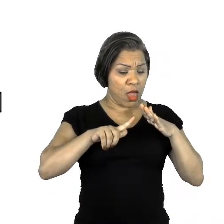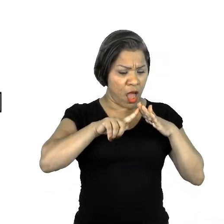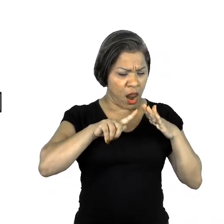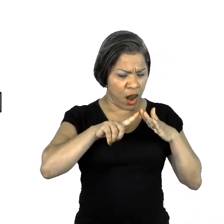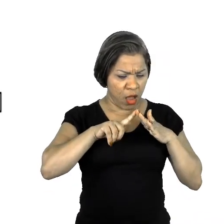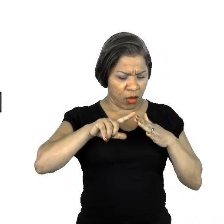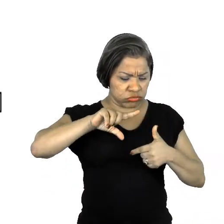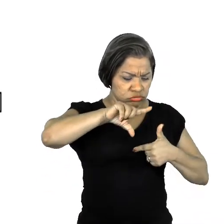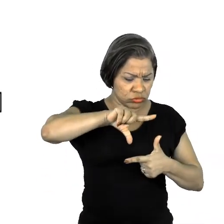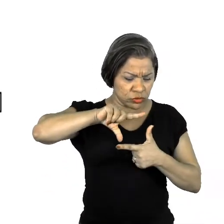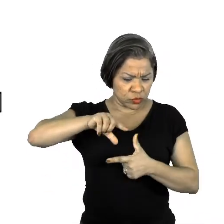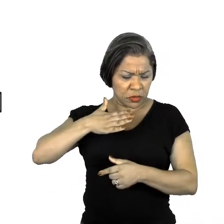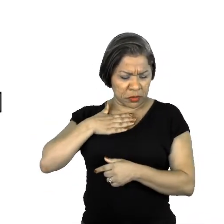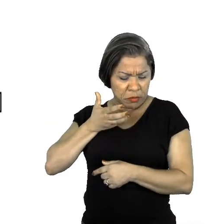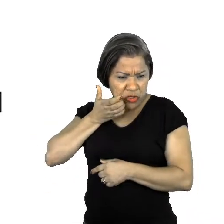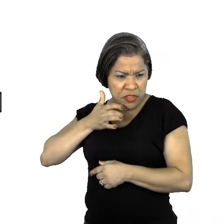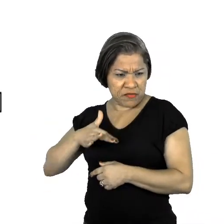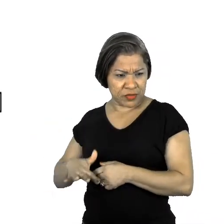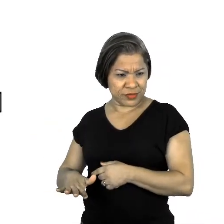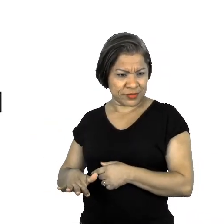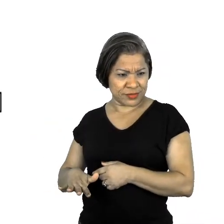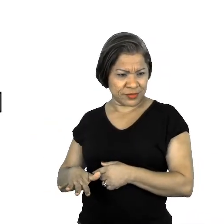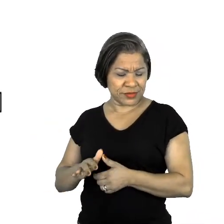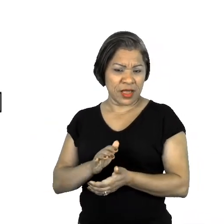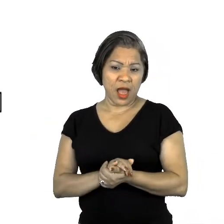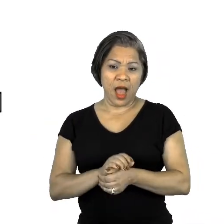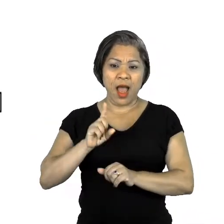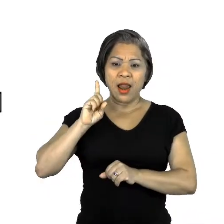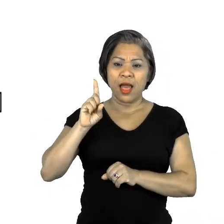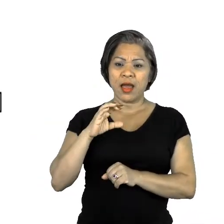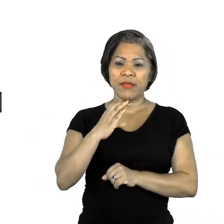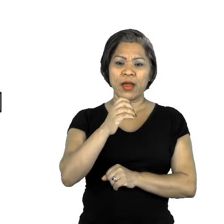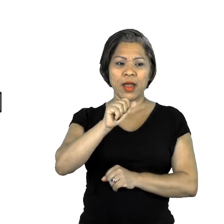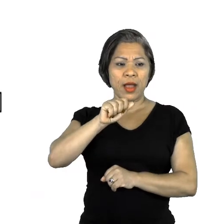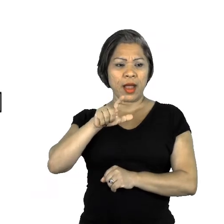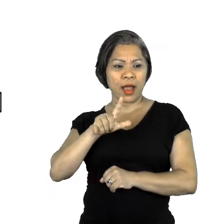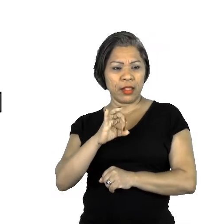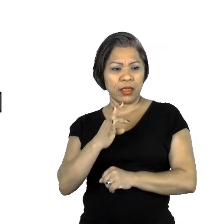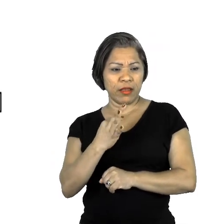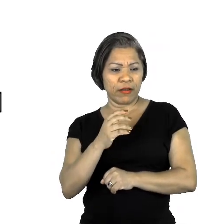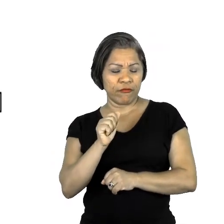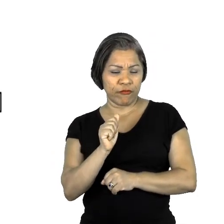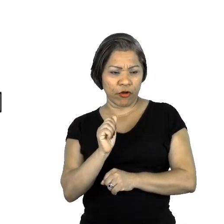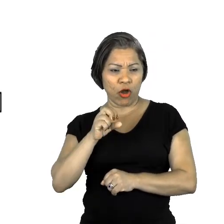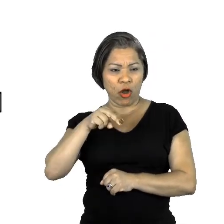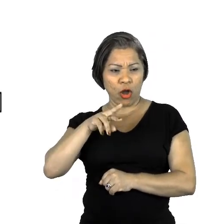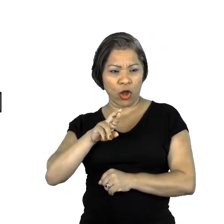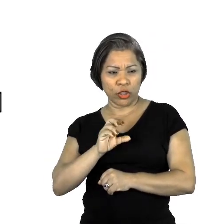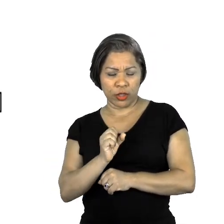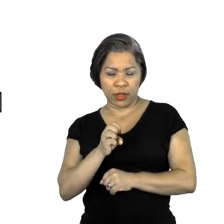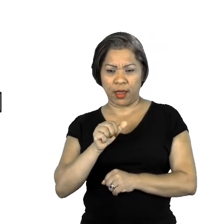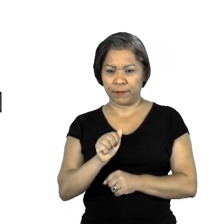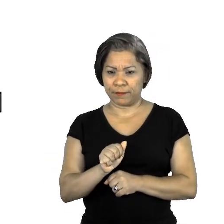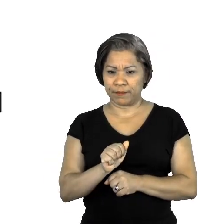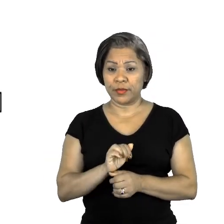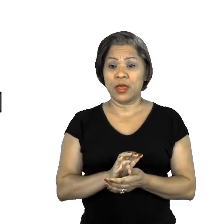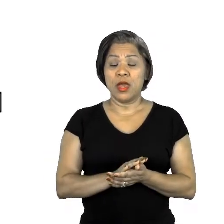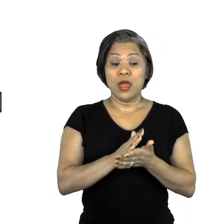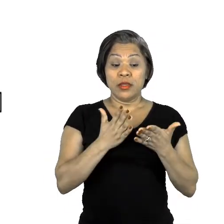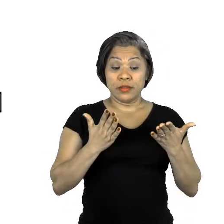diretor nascido em Oakland, na Califórnia. Ela ficava entre a escola e a quadra